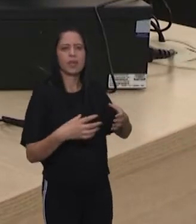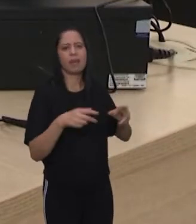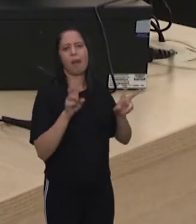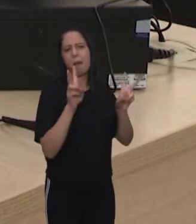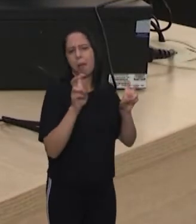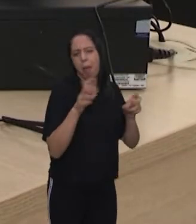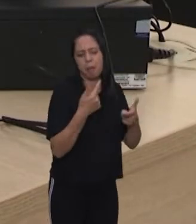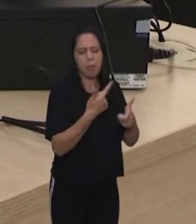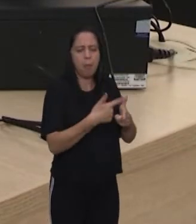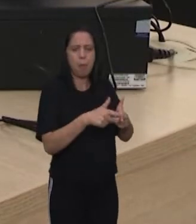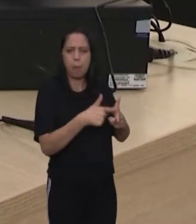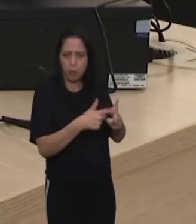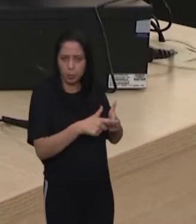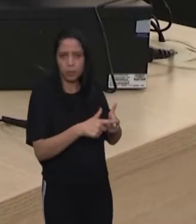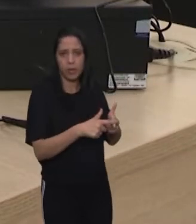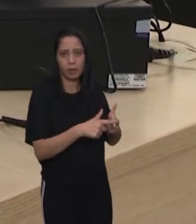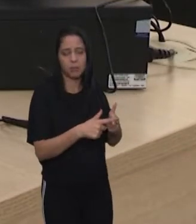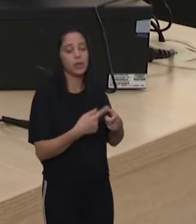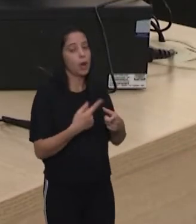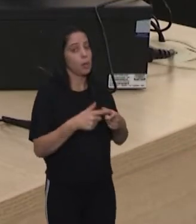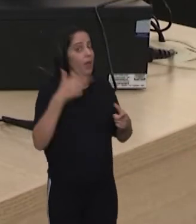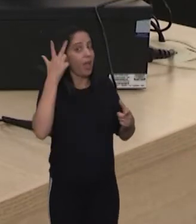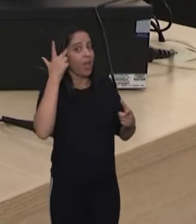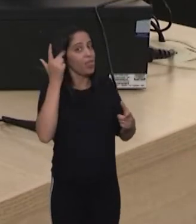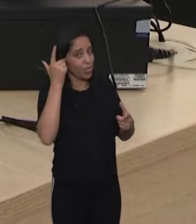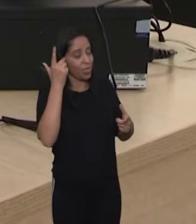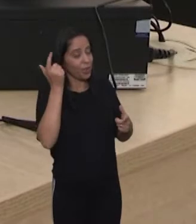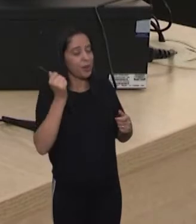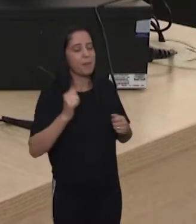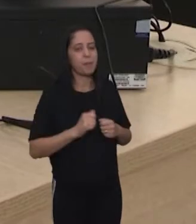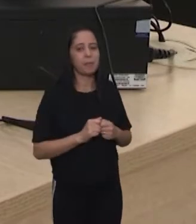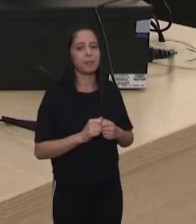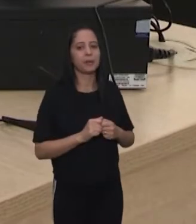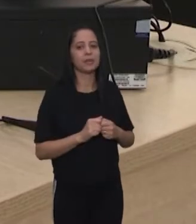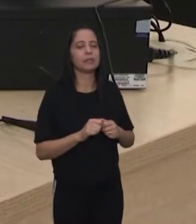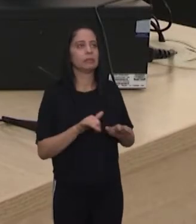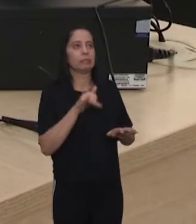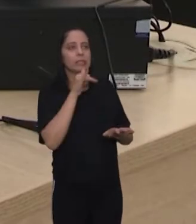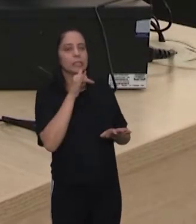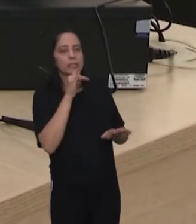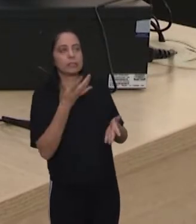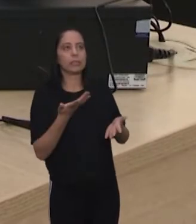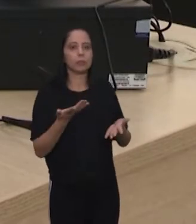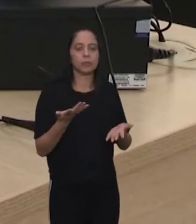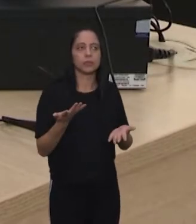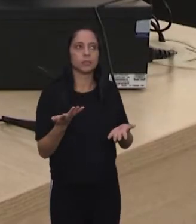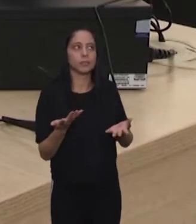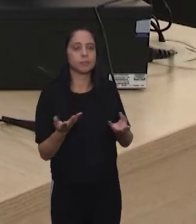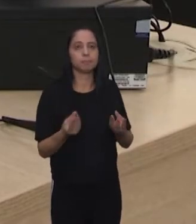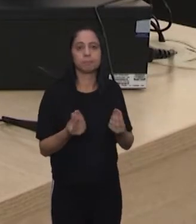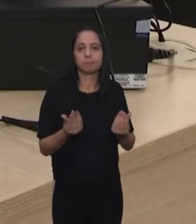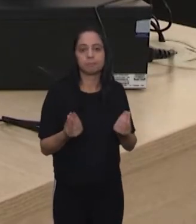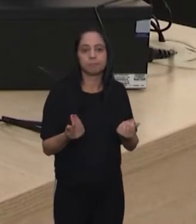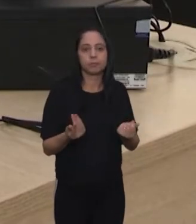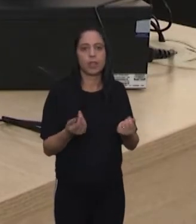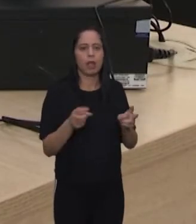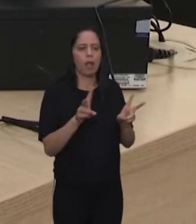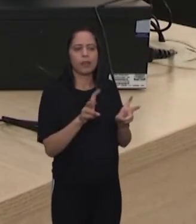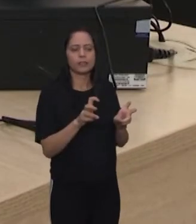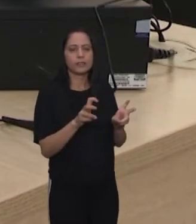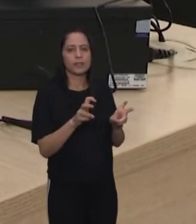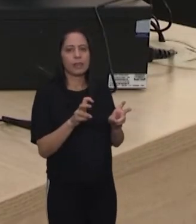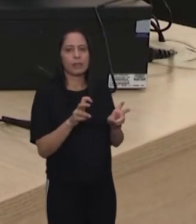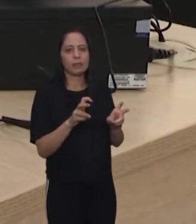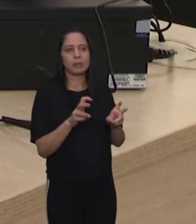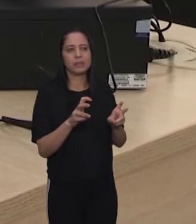tem dificuldades e algumas dificuldades relacionadas a questões Vamos pensar assim questões